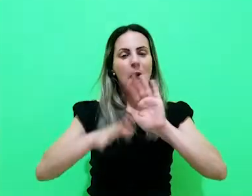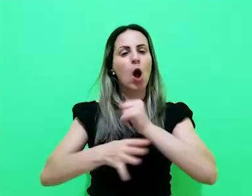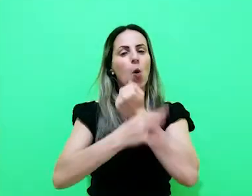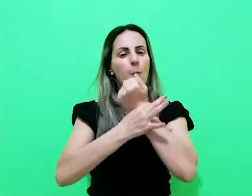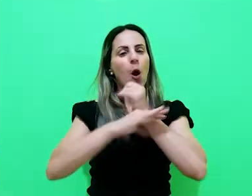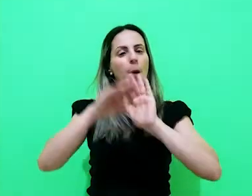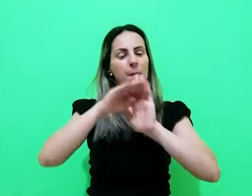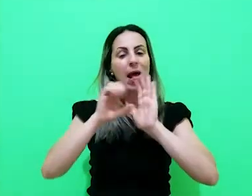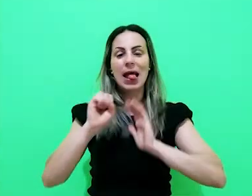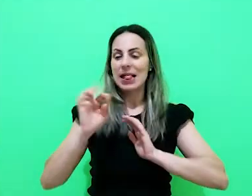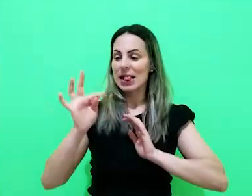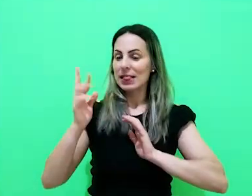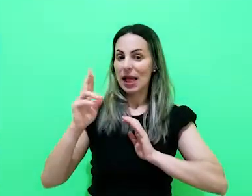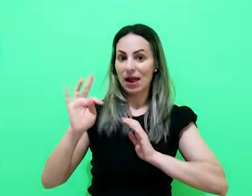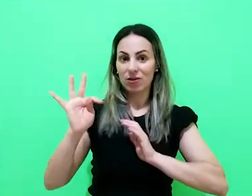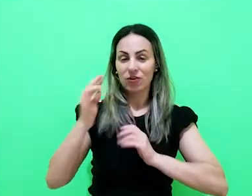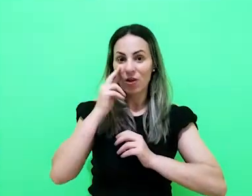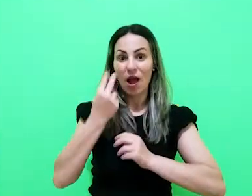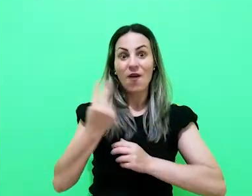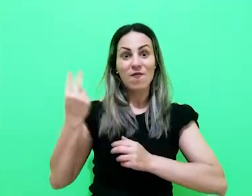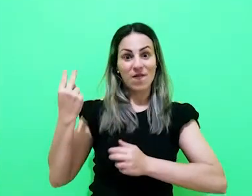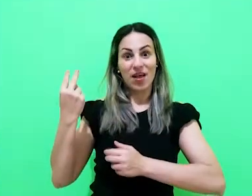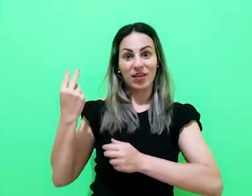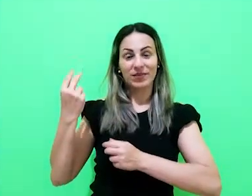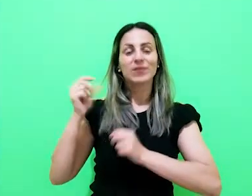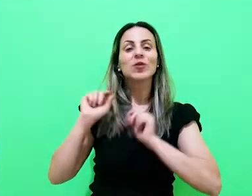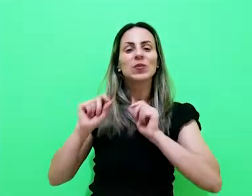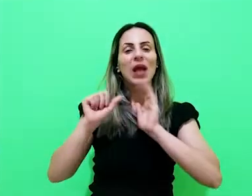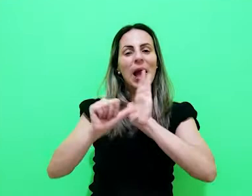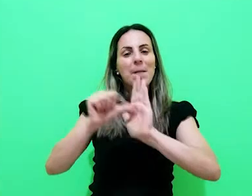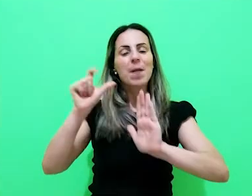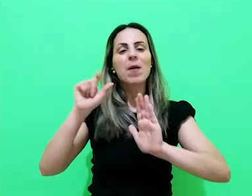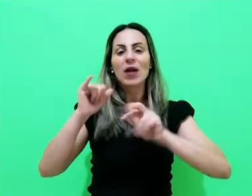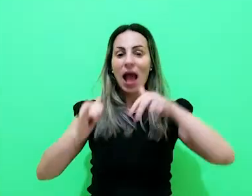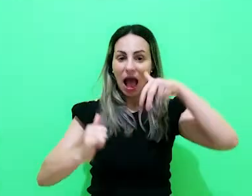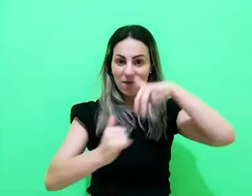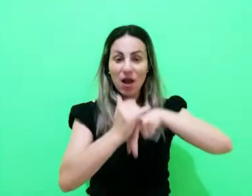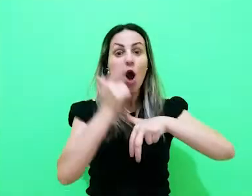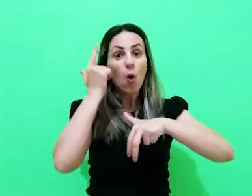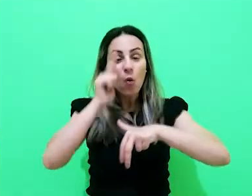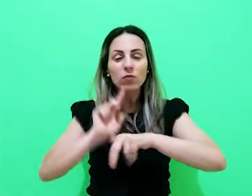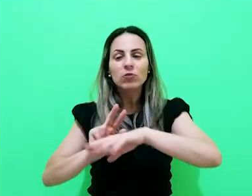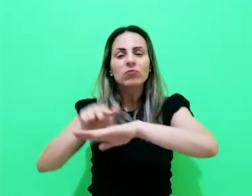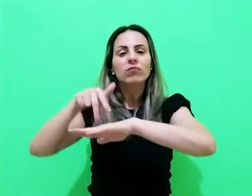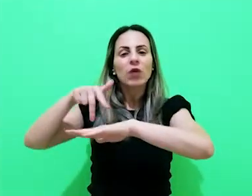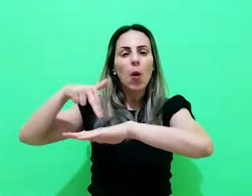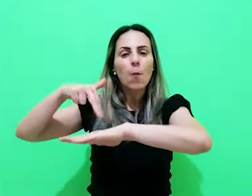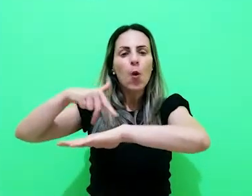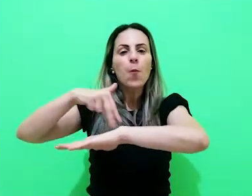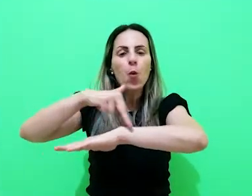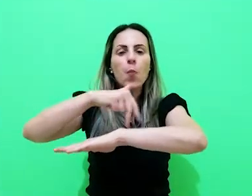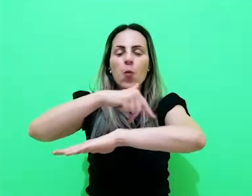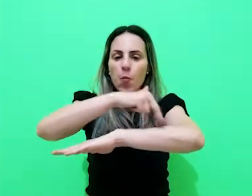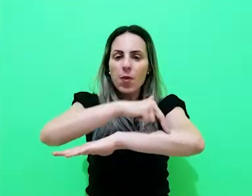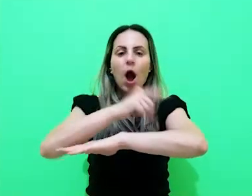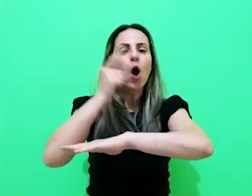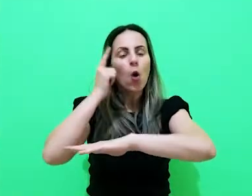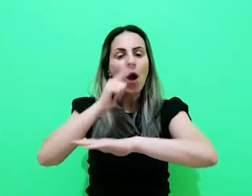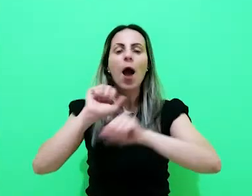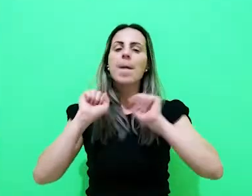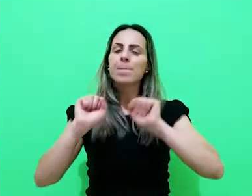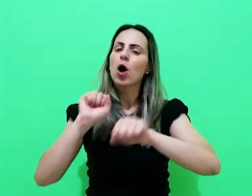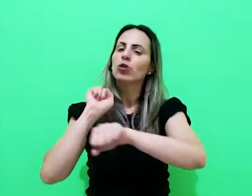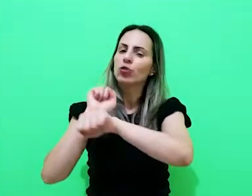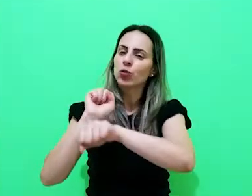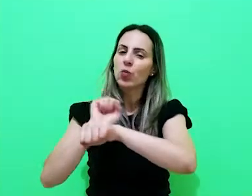START, que é esse que vocês estão vendo aqui, né? Então, a primeira coisa é assim, a vítima consegue andar, ela consegue deambular, então ela pode